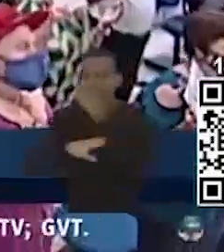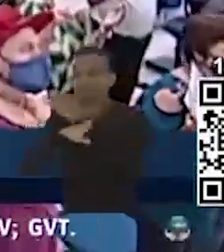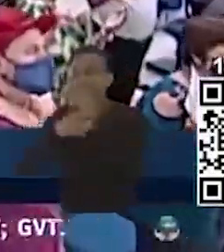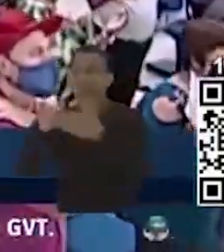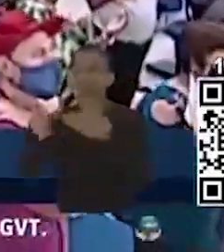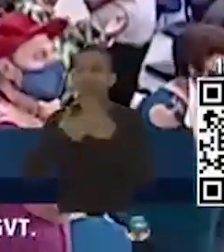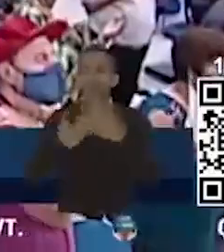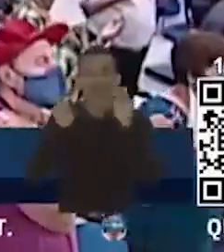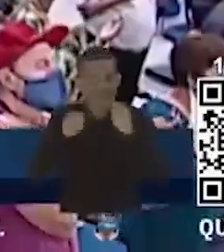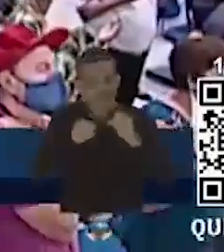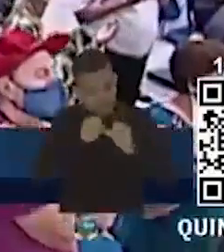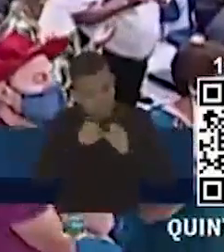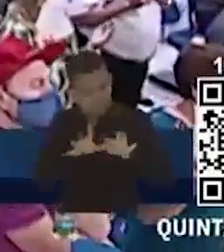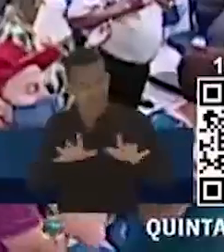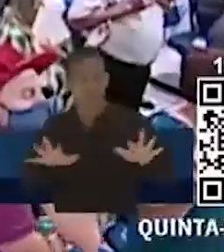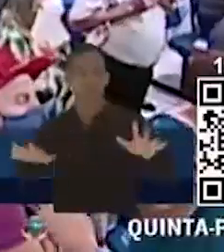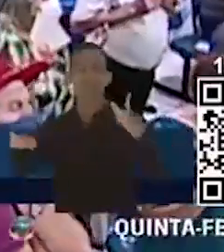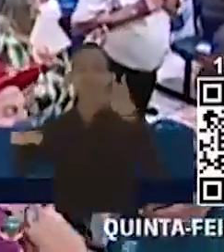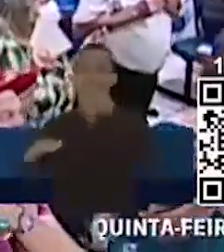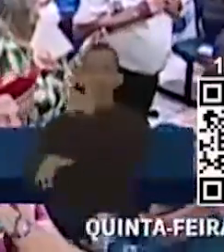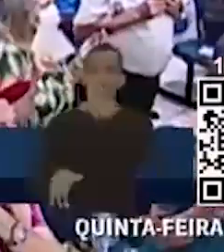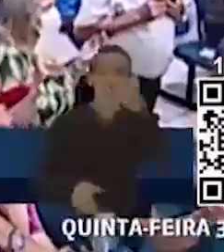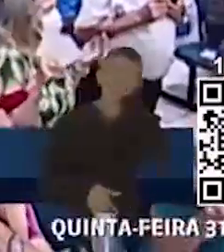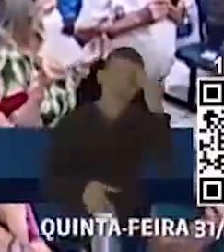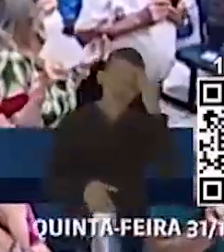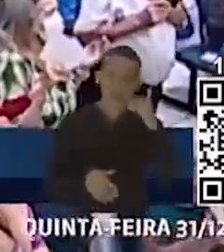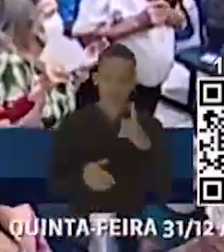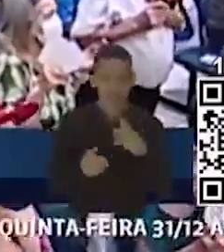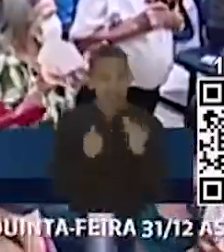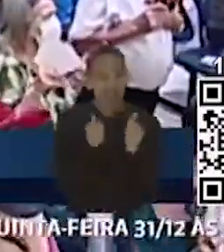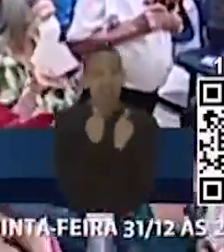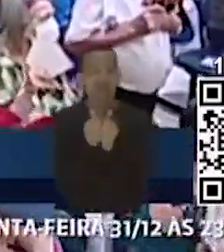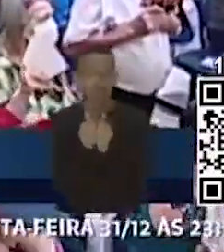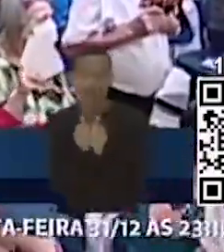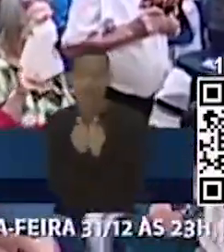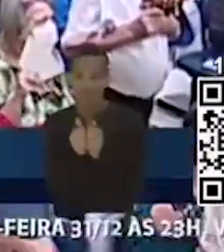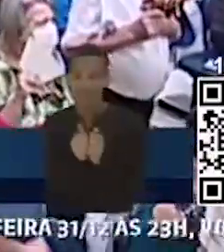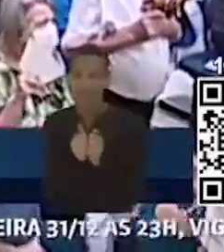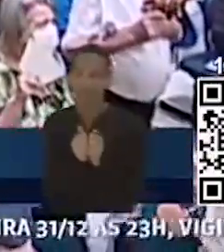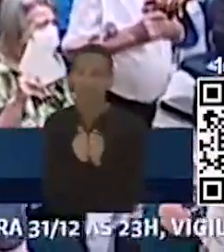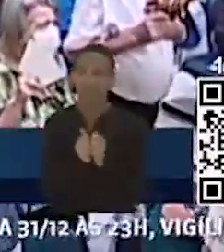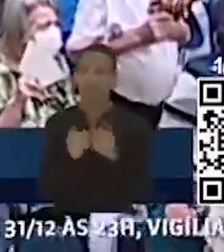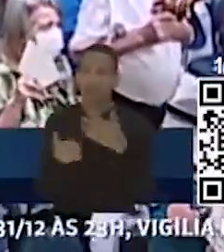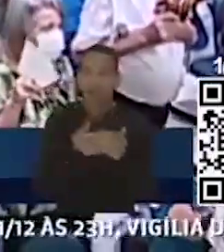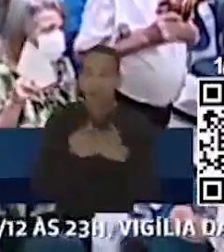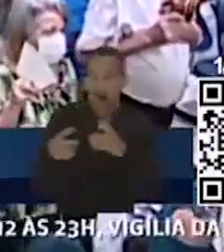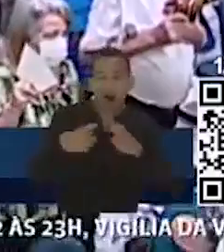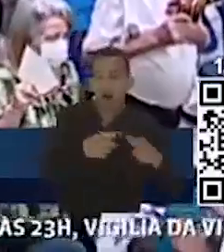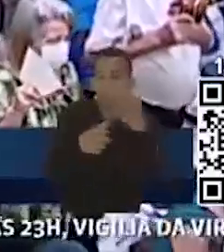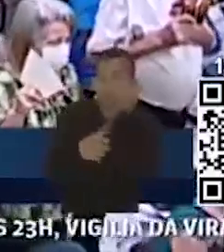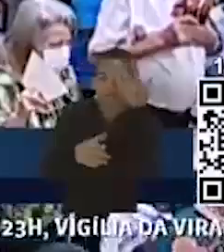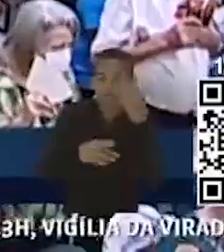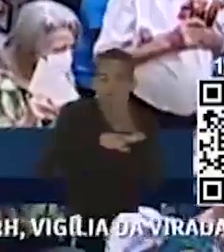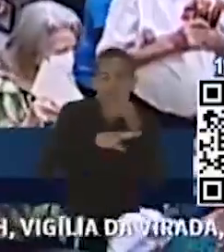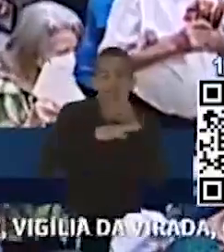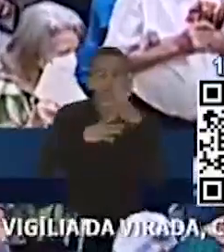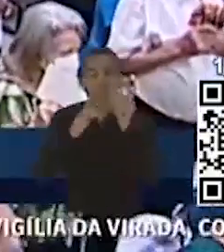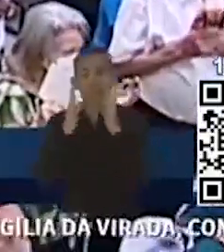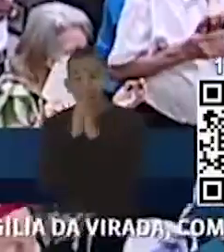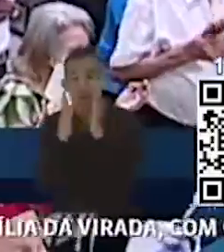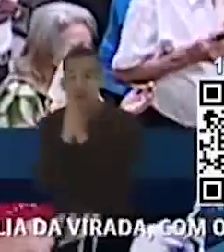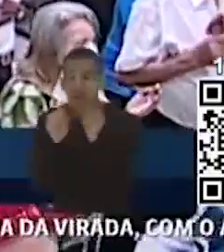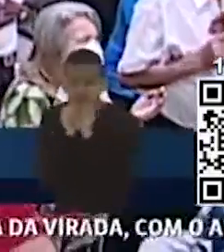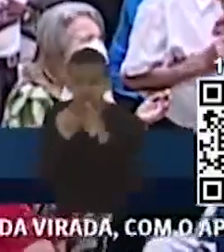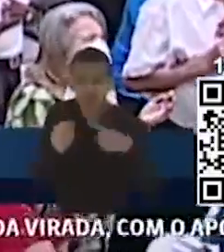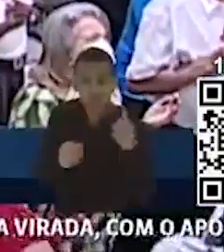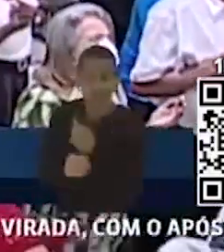às outras pessoas que estejam ao nosso redor. E aonde quer que essa pessoa ore junto conosco